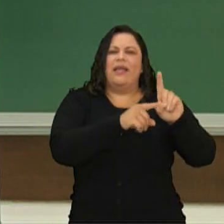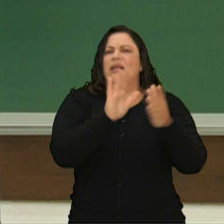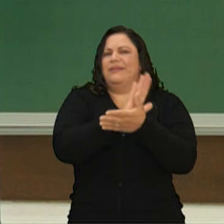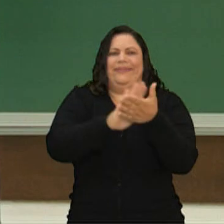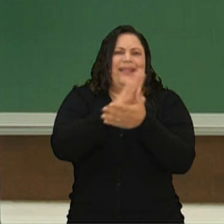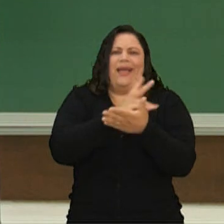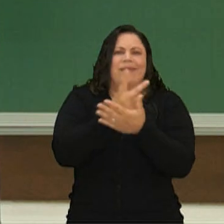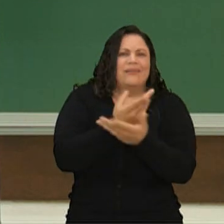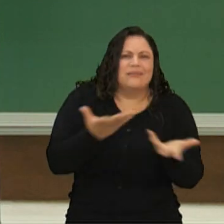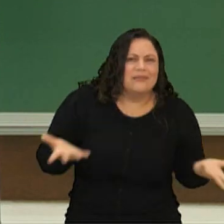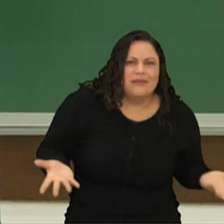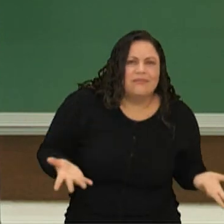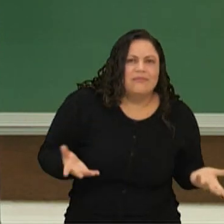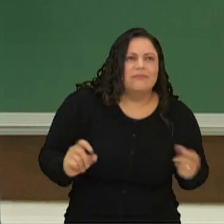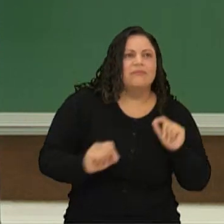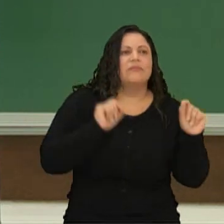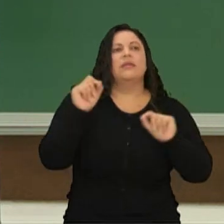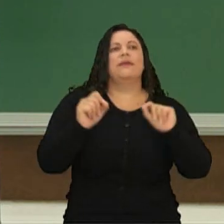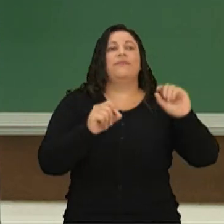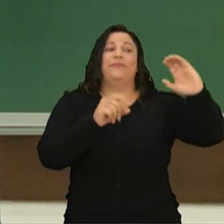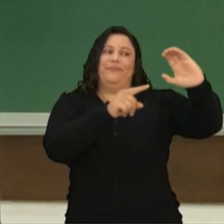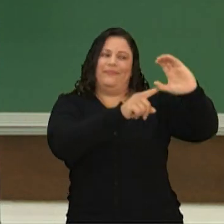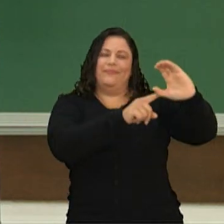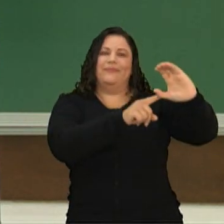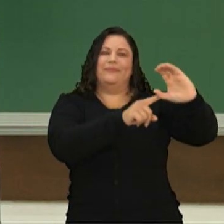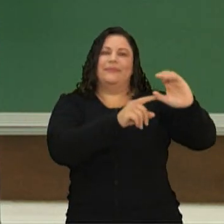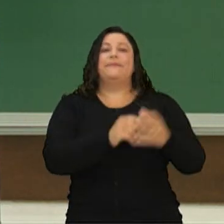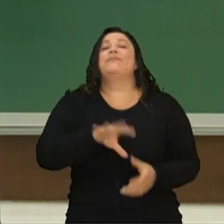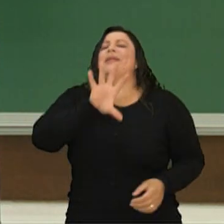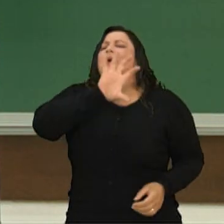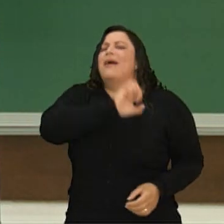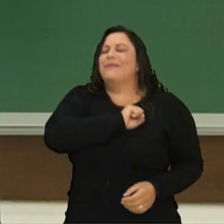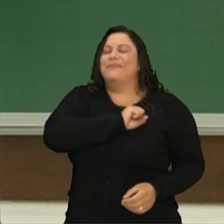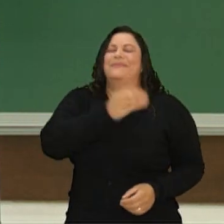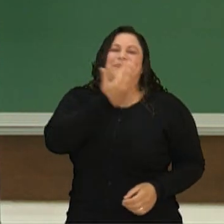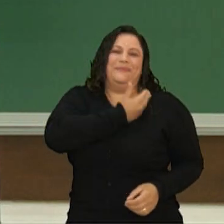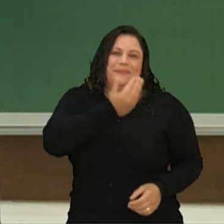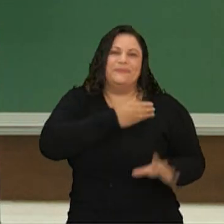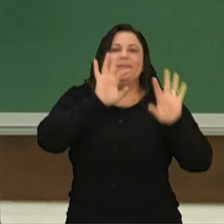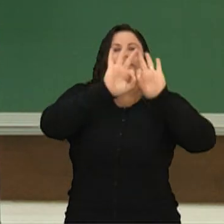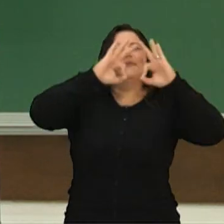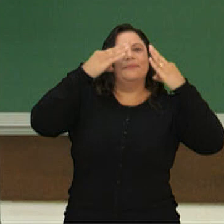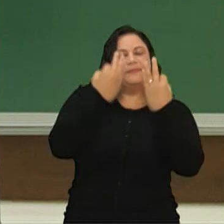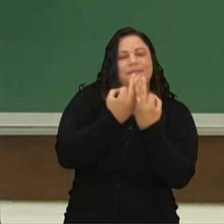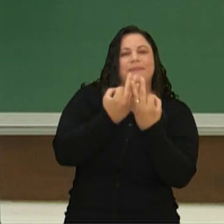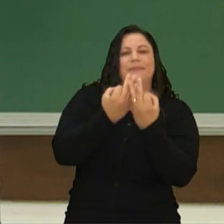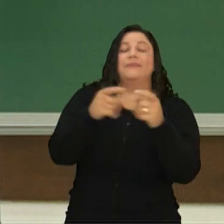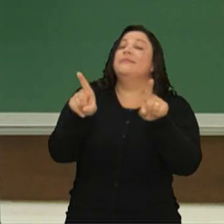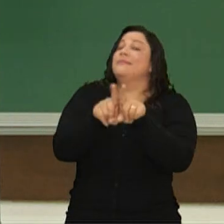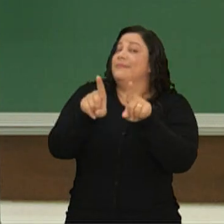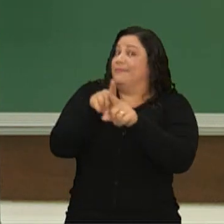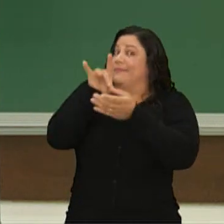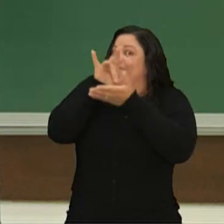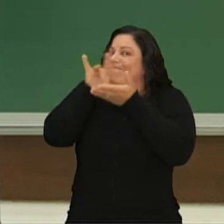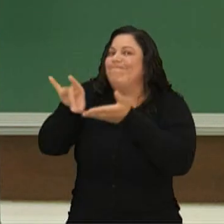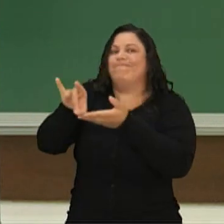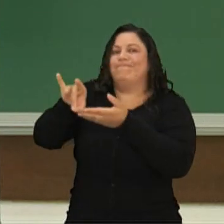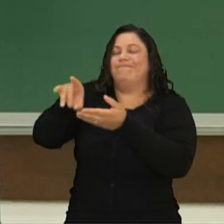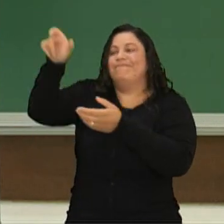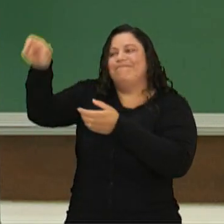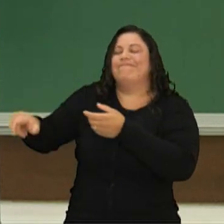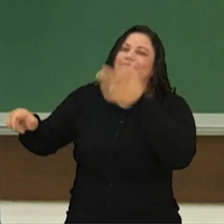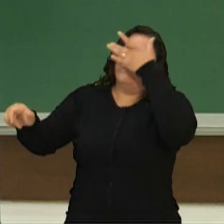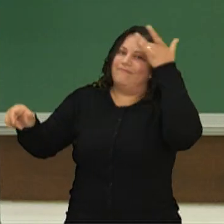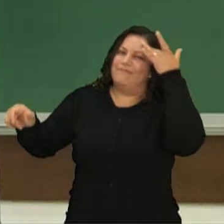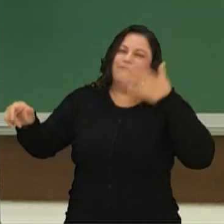responderam? A letra C, amarás os amigos, familiares e até os inimigos. Então, ele coloca que amar o